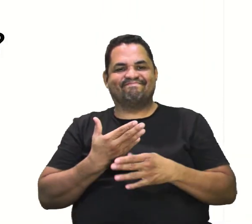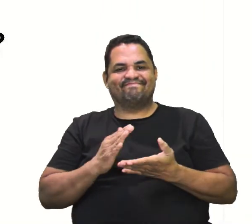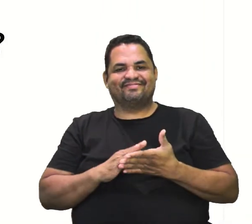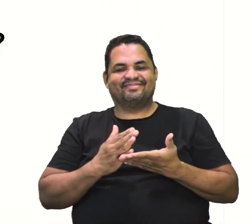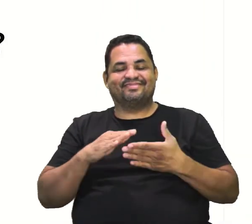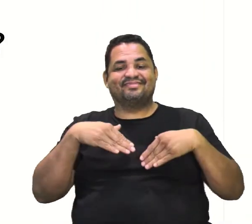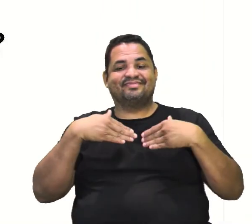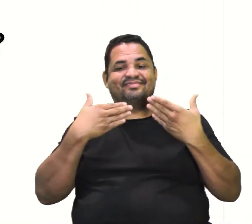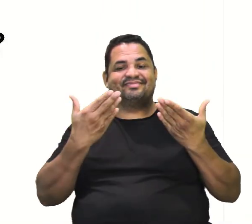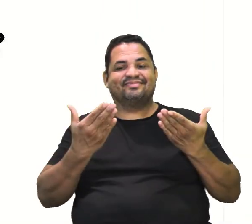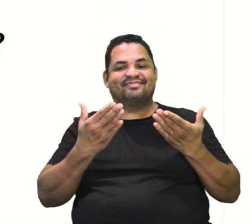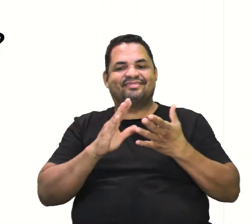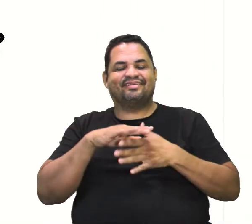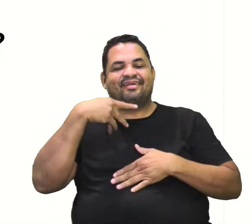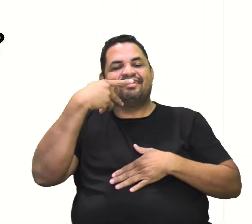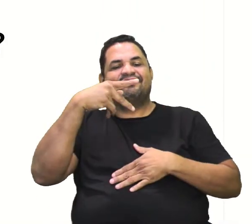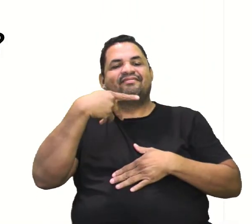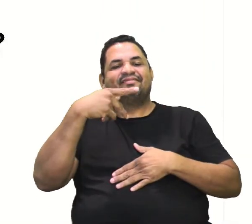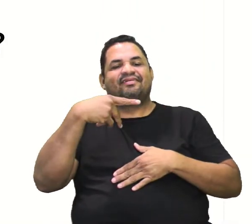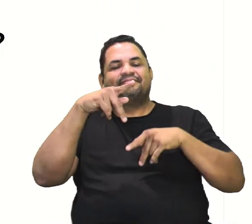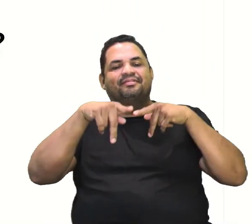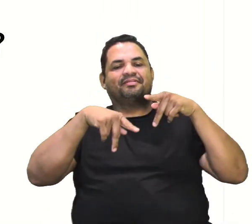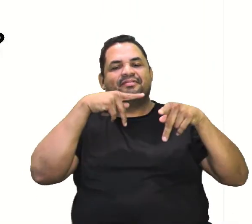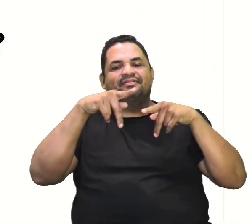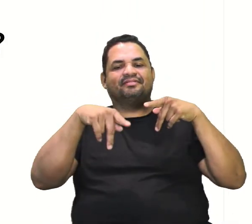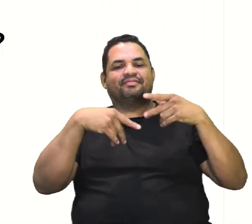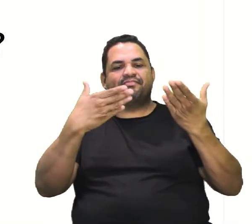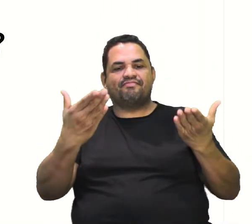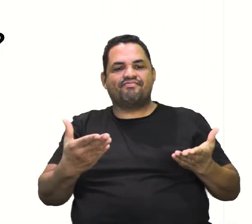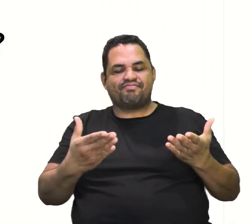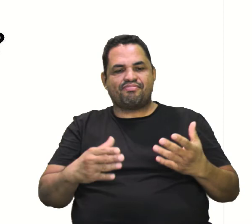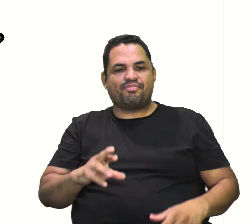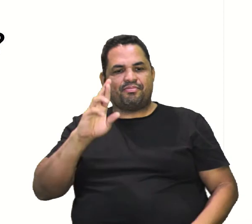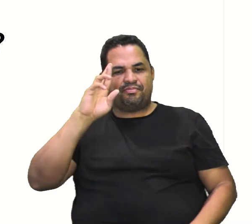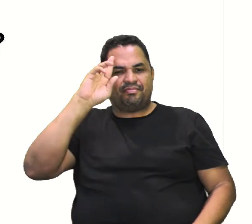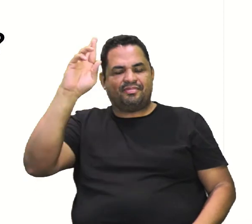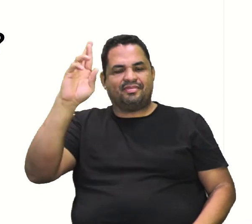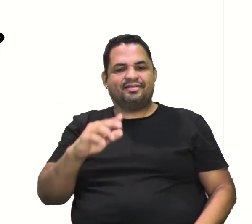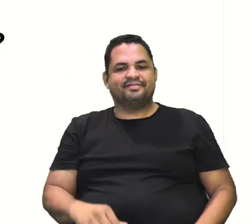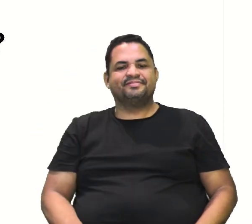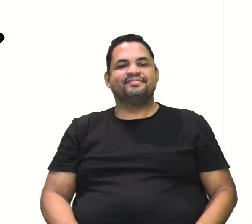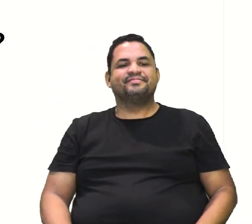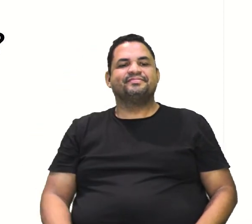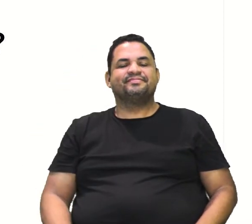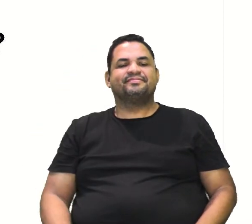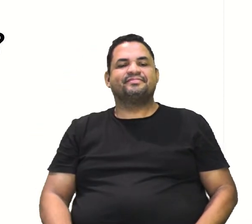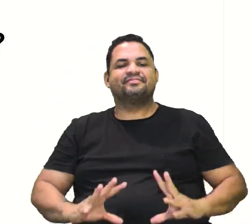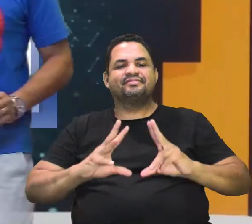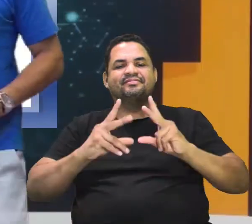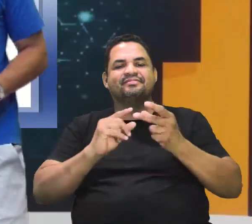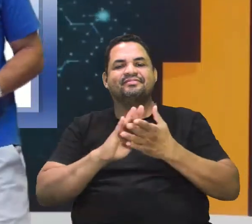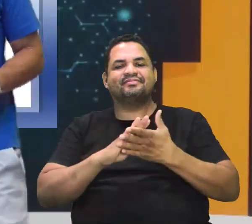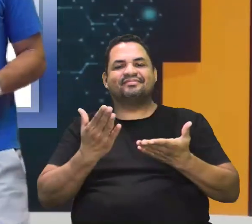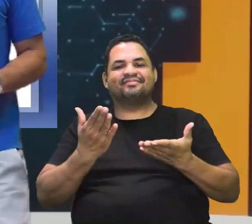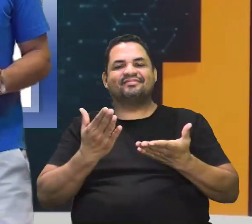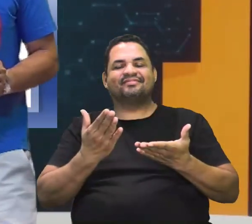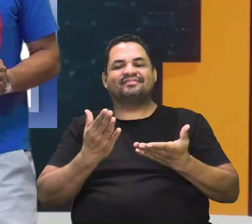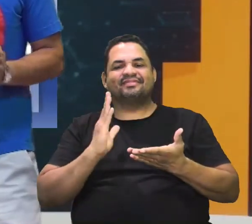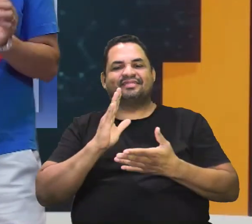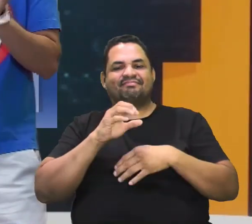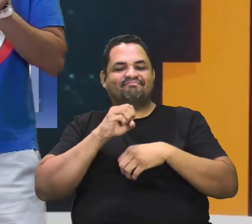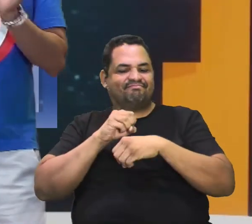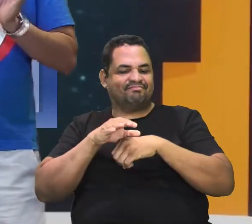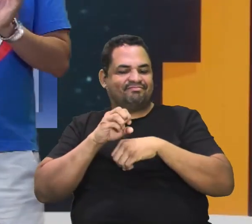raciocínio. Qual é o ditado popular? Bom, depois da aula... Diretor? Depois da aula, todos eles foram